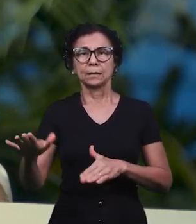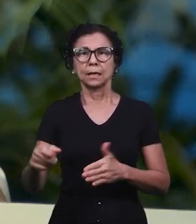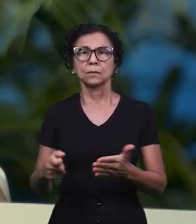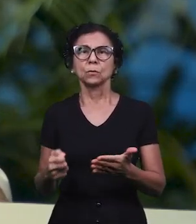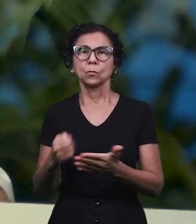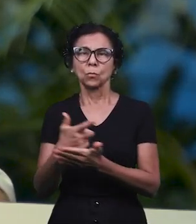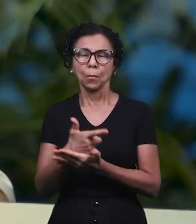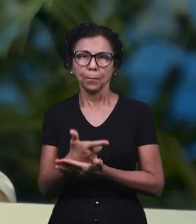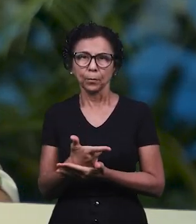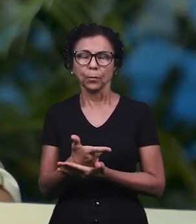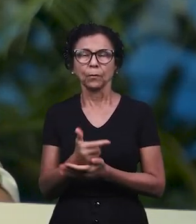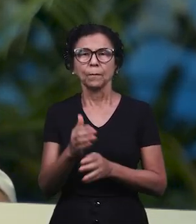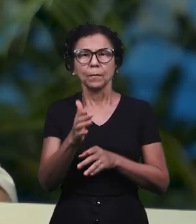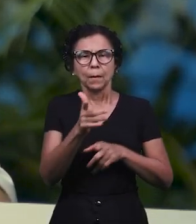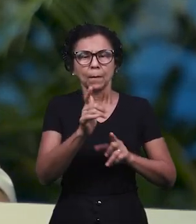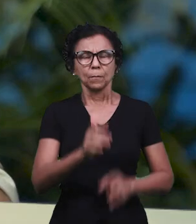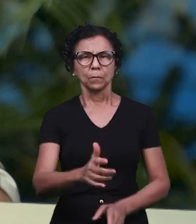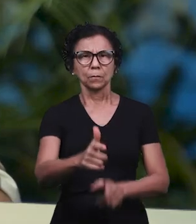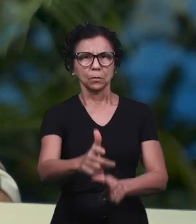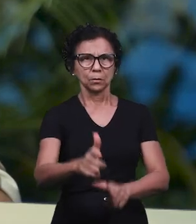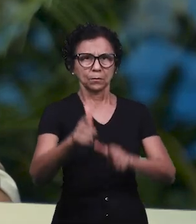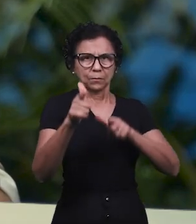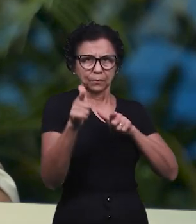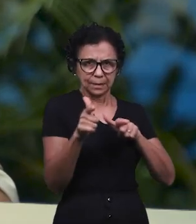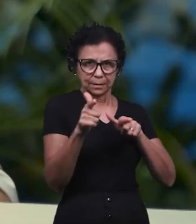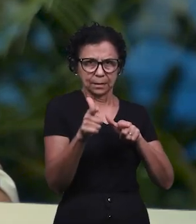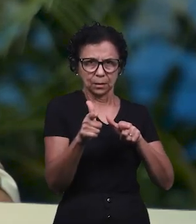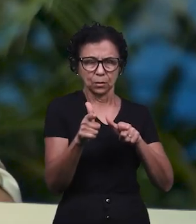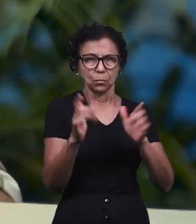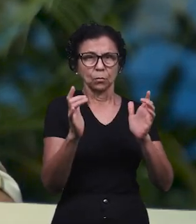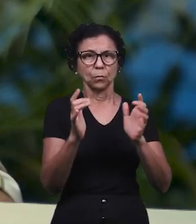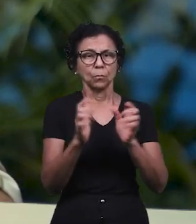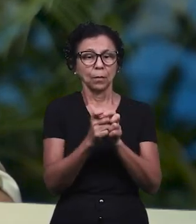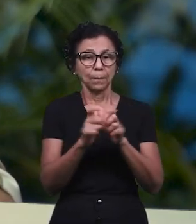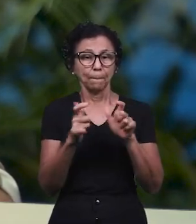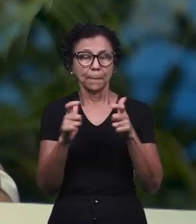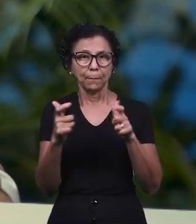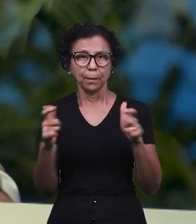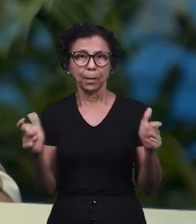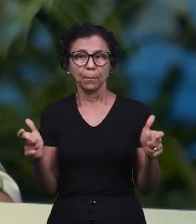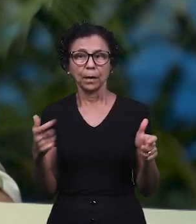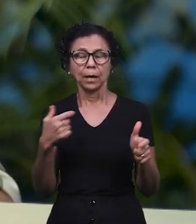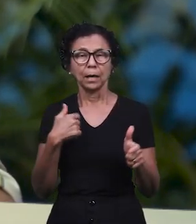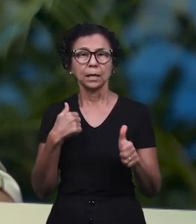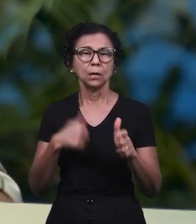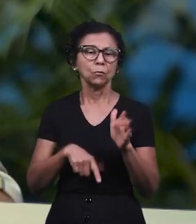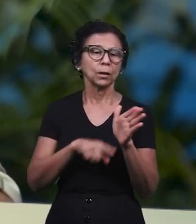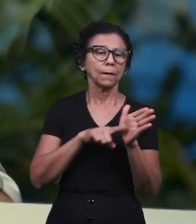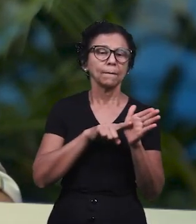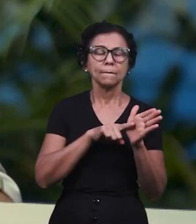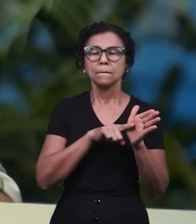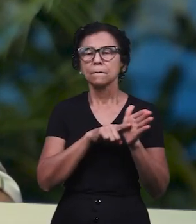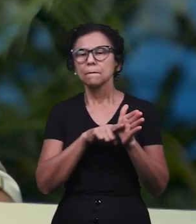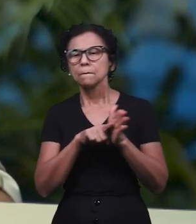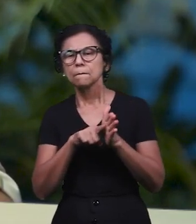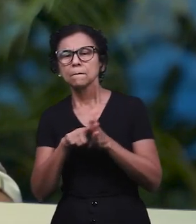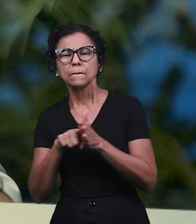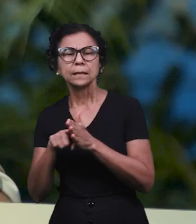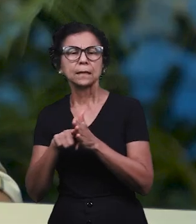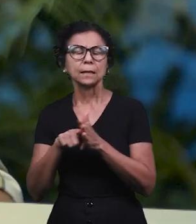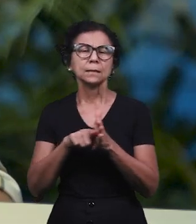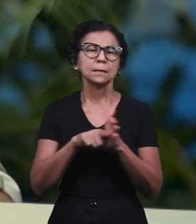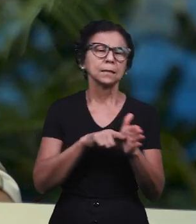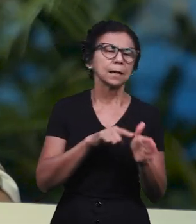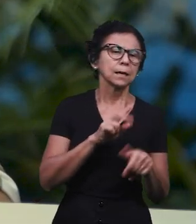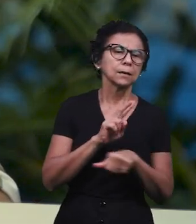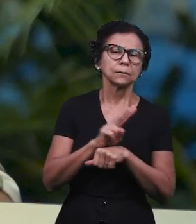fuzil 556, um lote piloto de 1.500 unidades, e eu fui o fiscal desse contrato. O fiscal do contrato, o